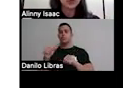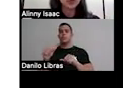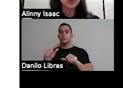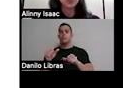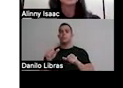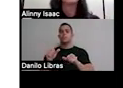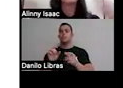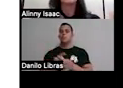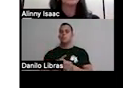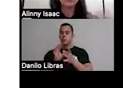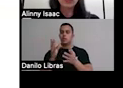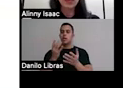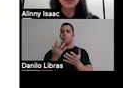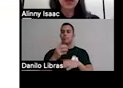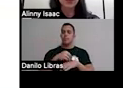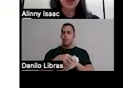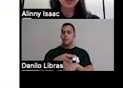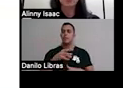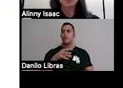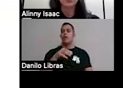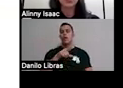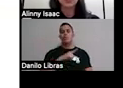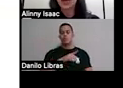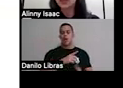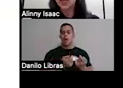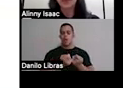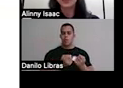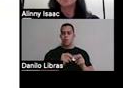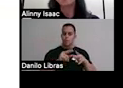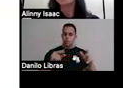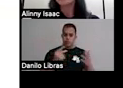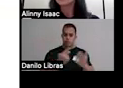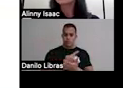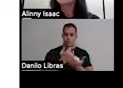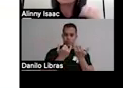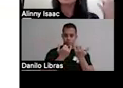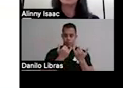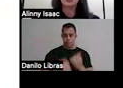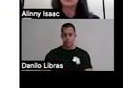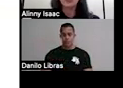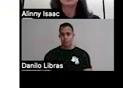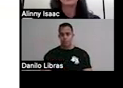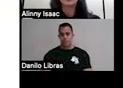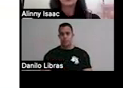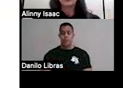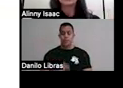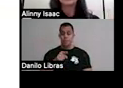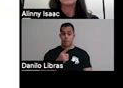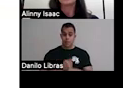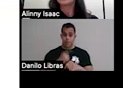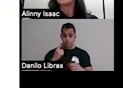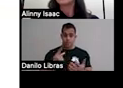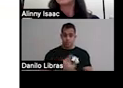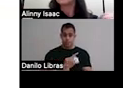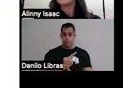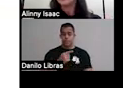dos neurotransmissores e assim regula uma série de eventos envolvendo plasticidade sináptica. Então, a sinalização mediada por esse